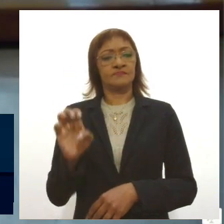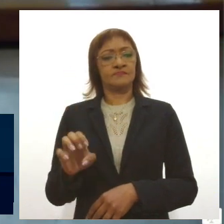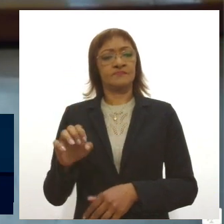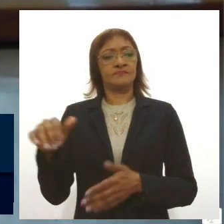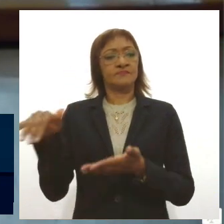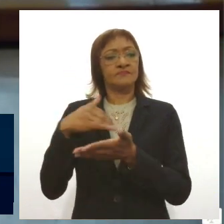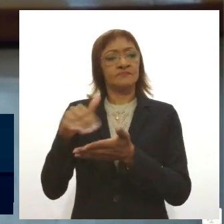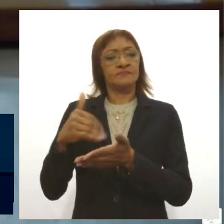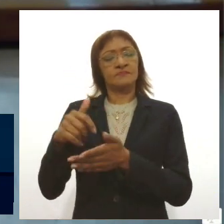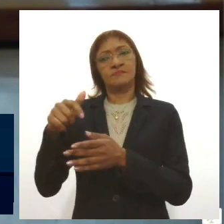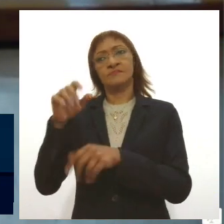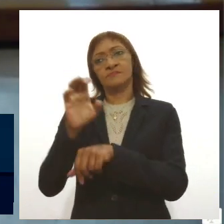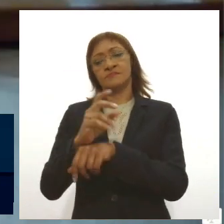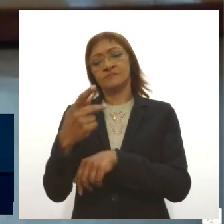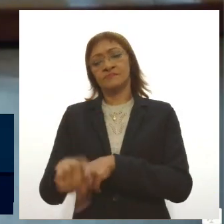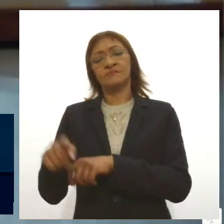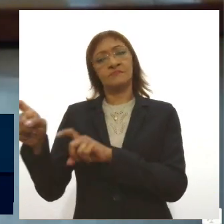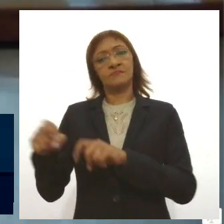da Agricultura.